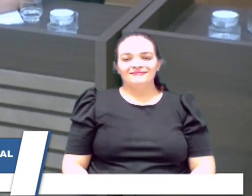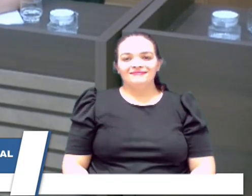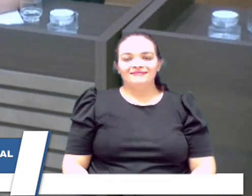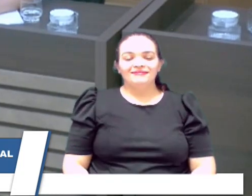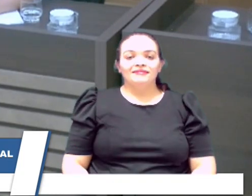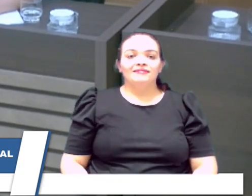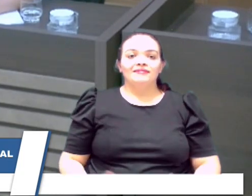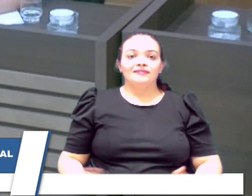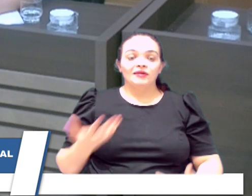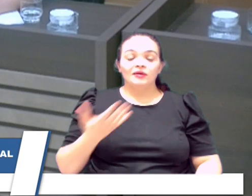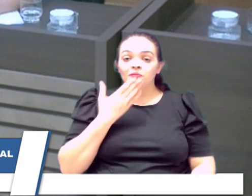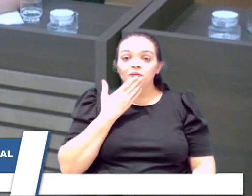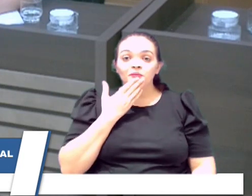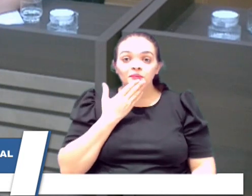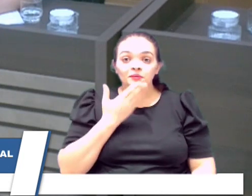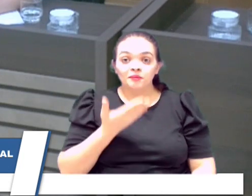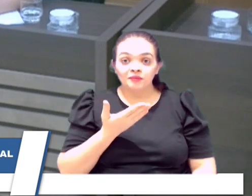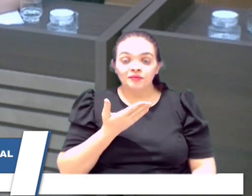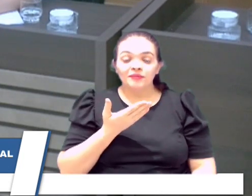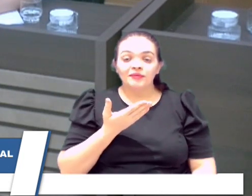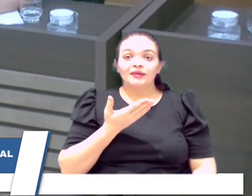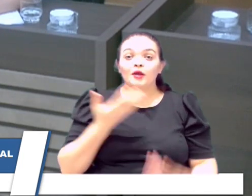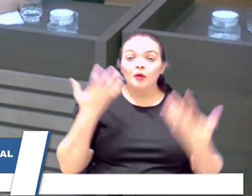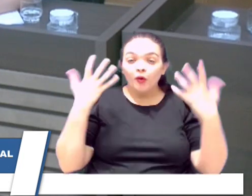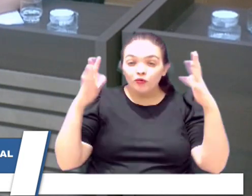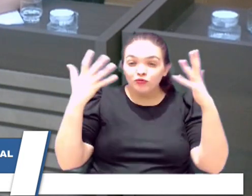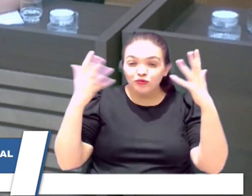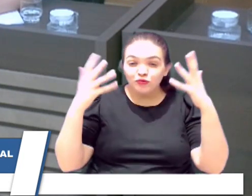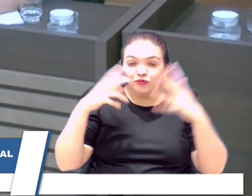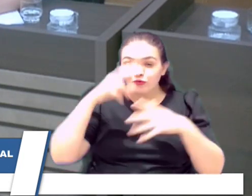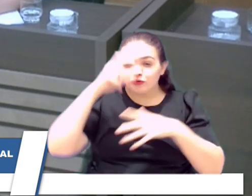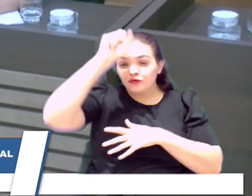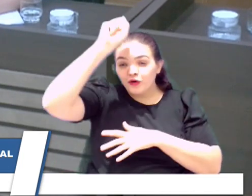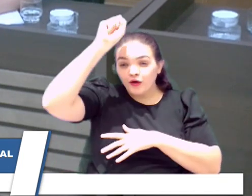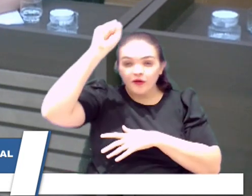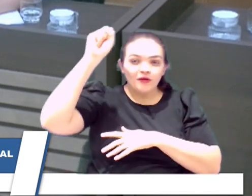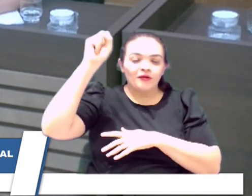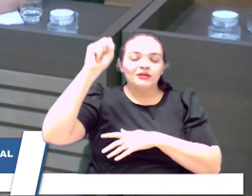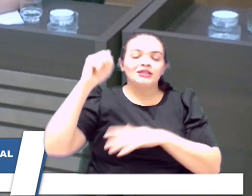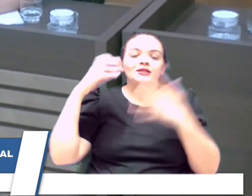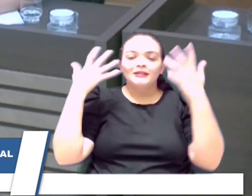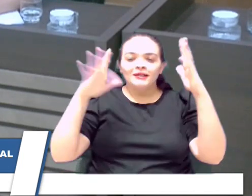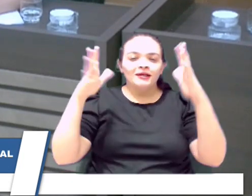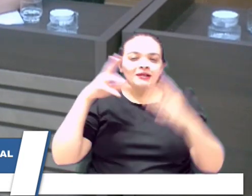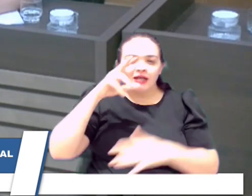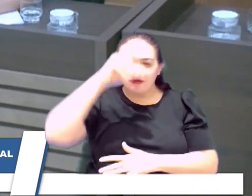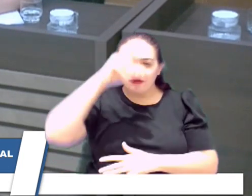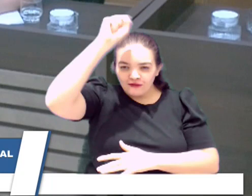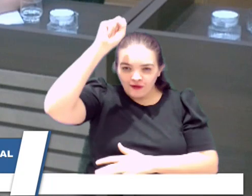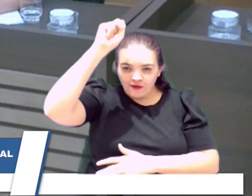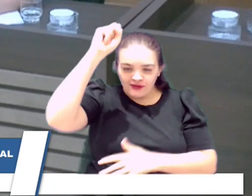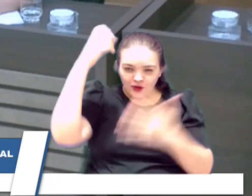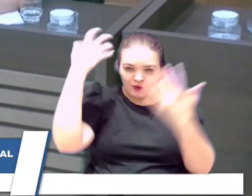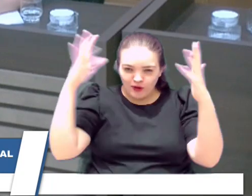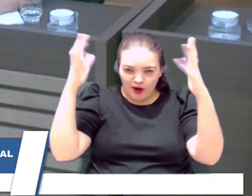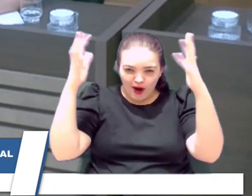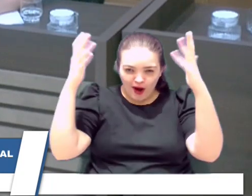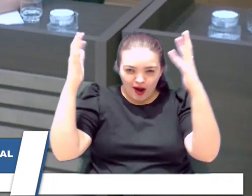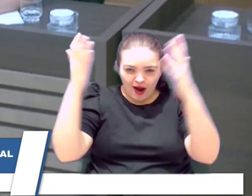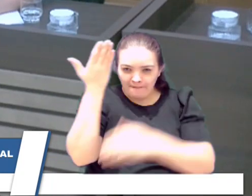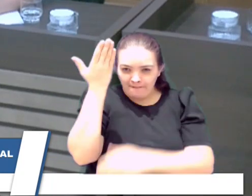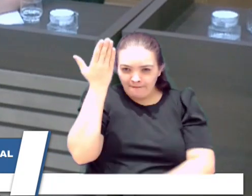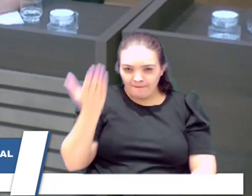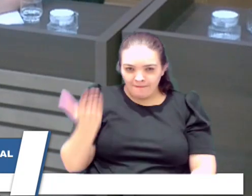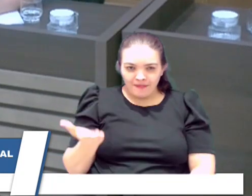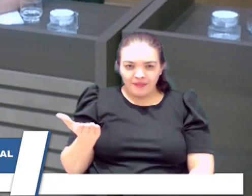queria pedir muito barulho e uma salva de palmas muito calorosa para uma